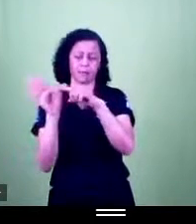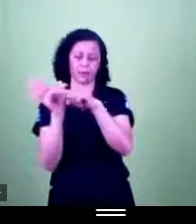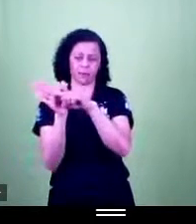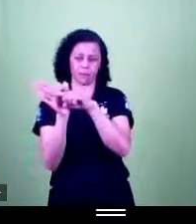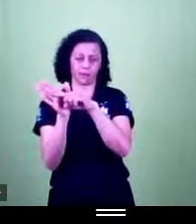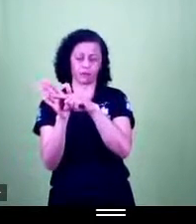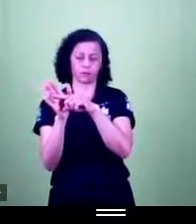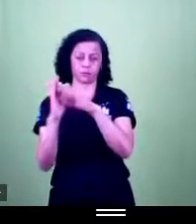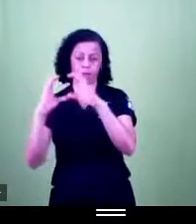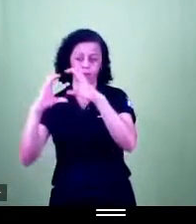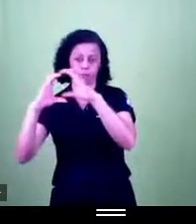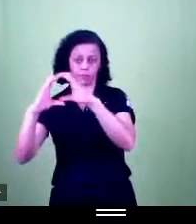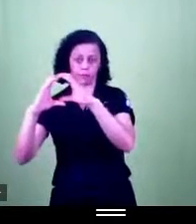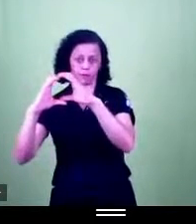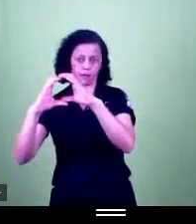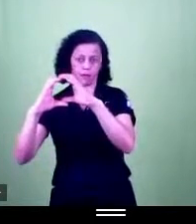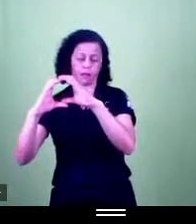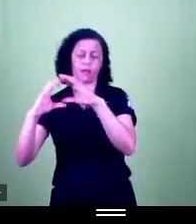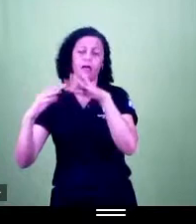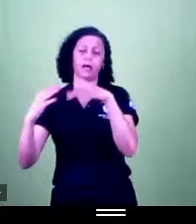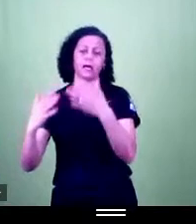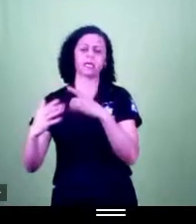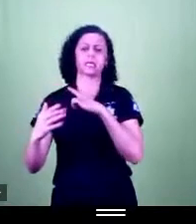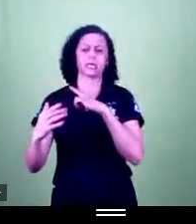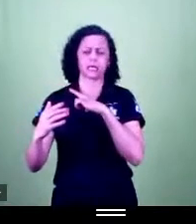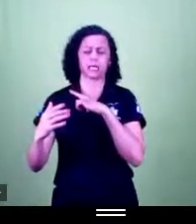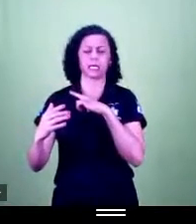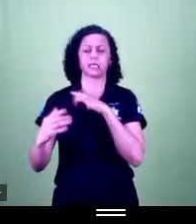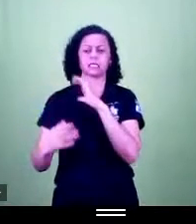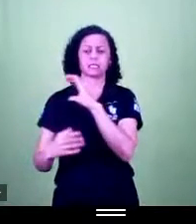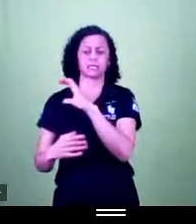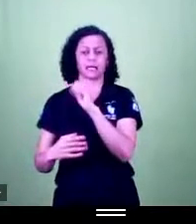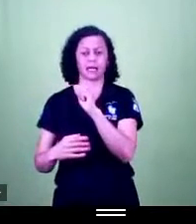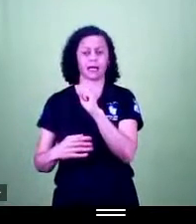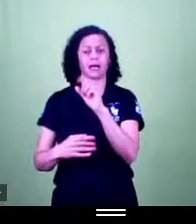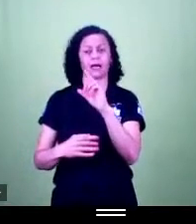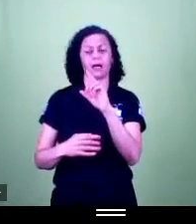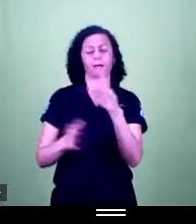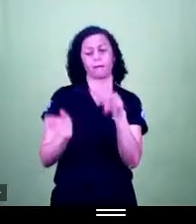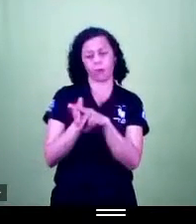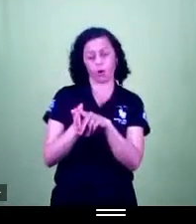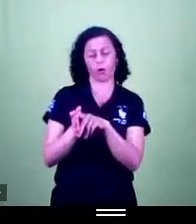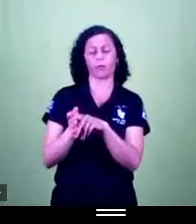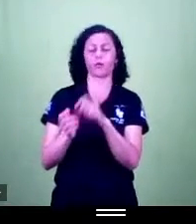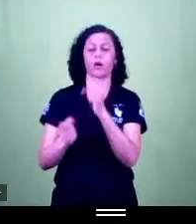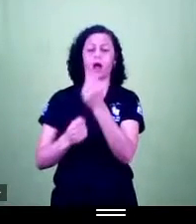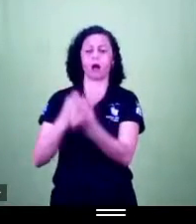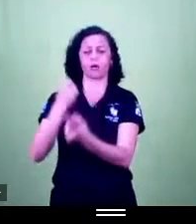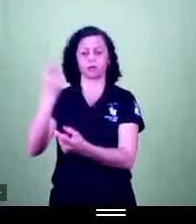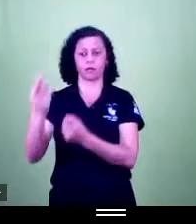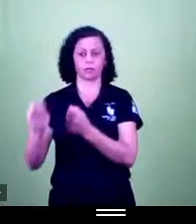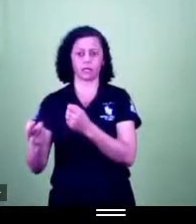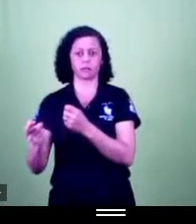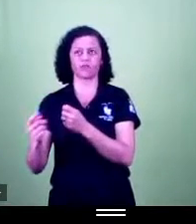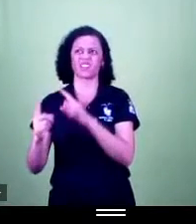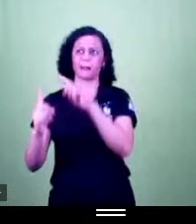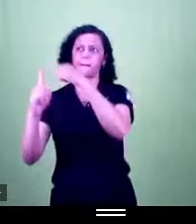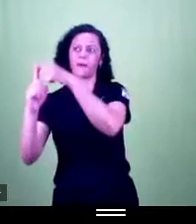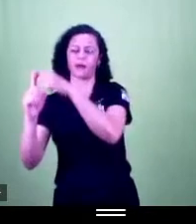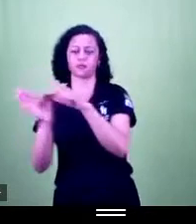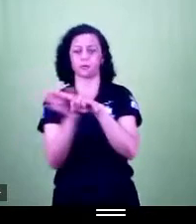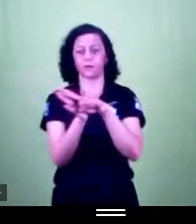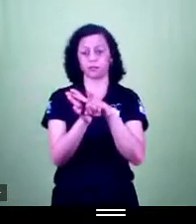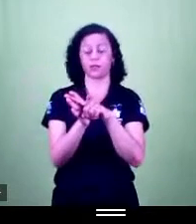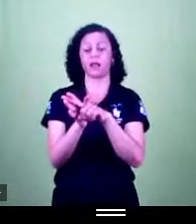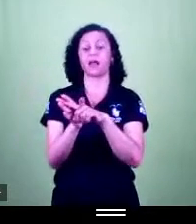tensão corrente alternada, a fonte de tensão, quando ela é no ambiente lá alternado, não vai ter um mais e um menos. Eu vou ter um símbolo